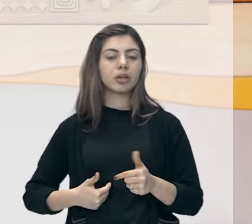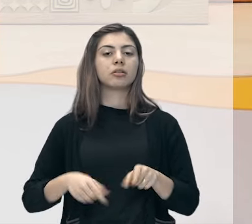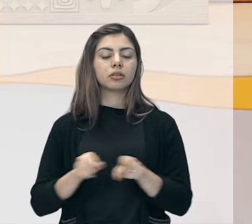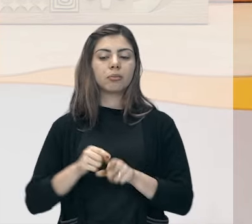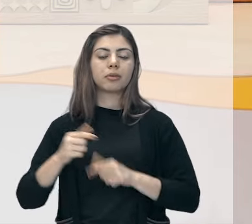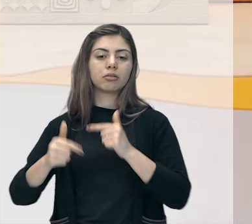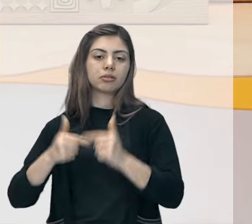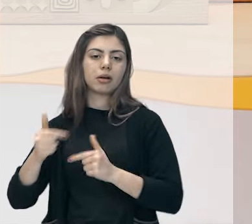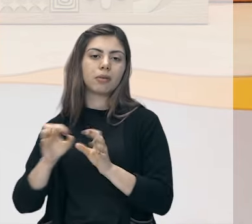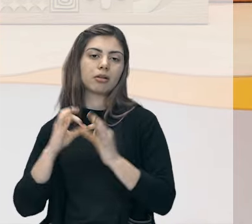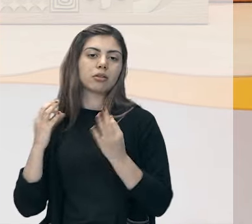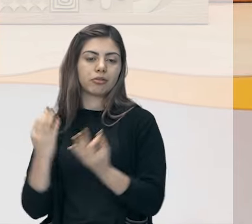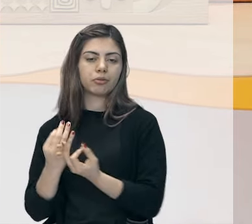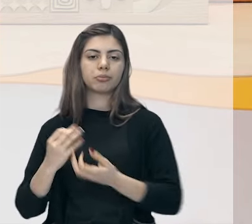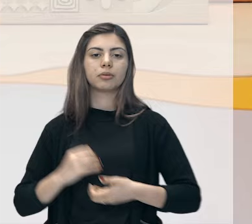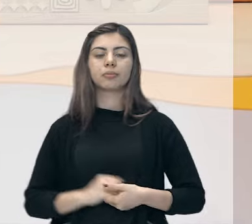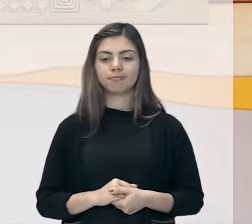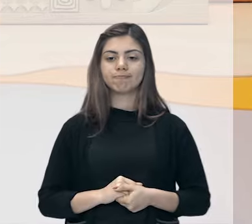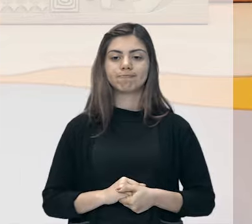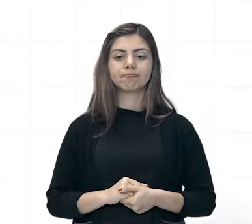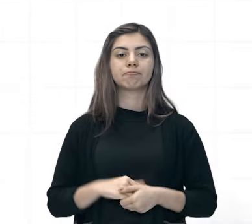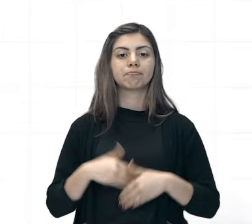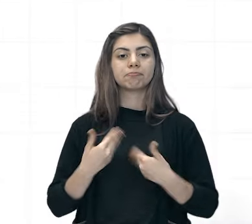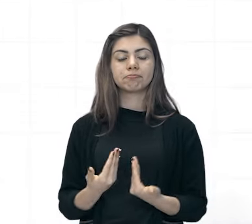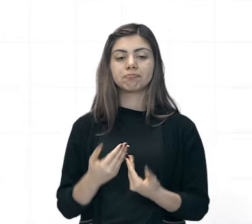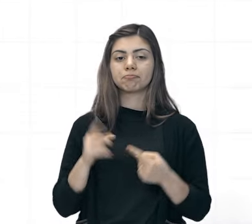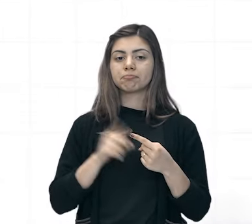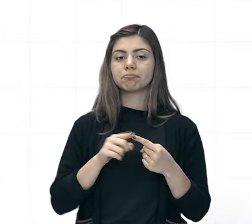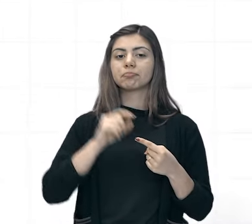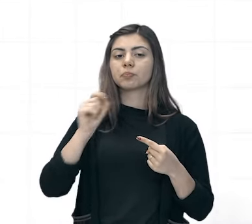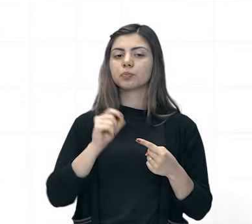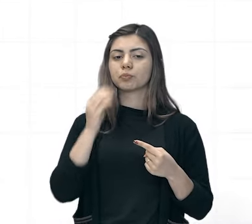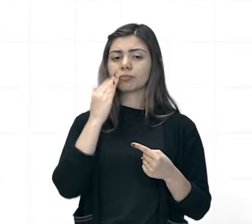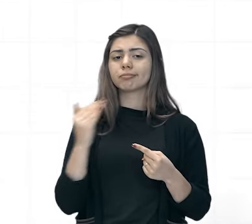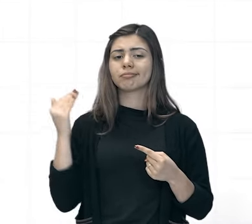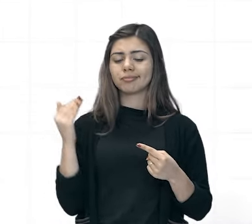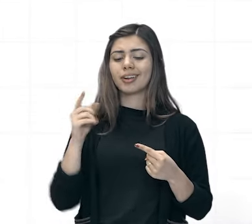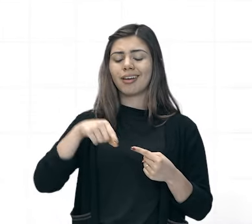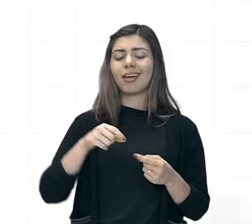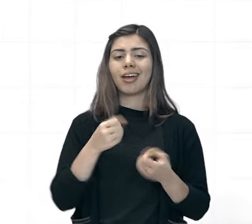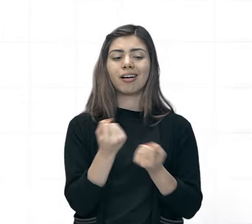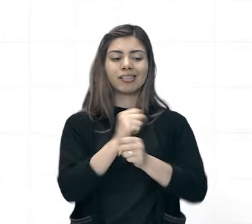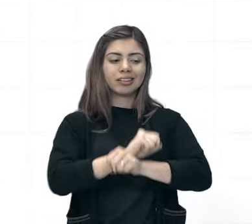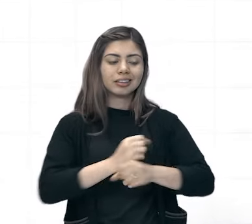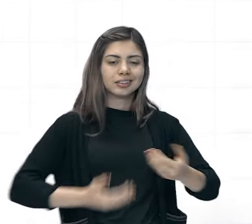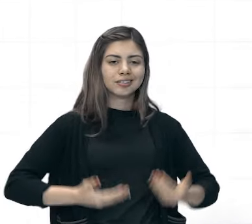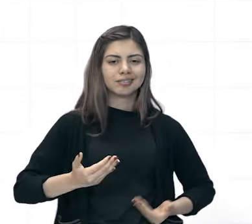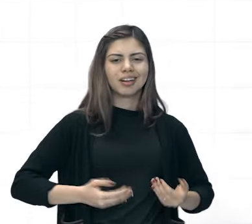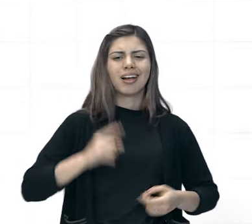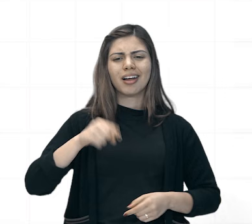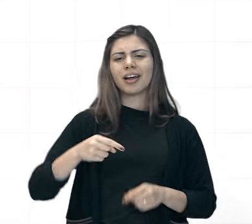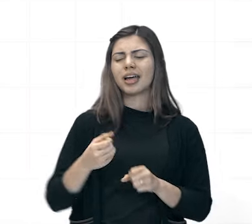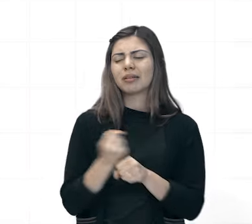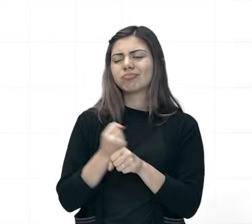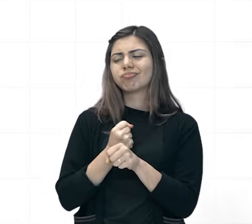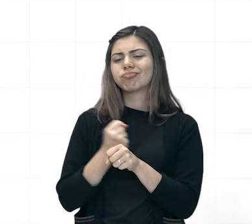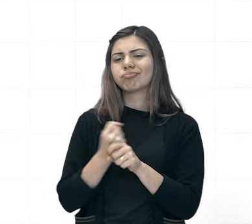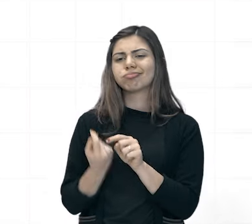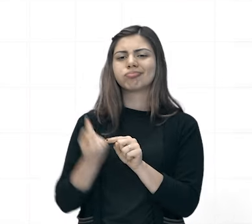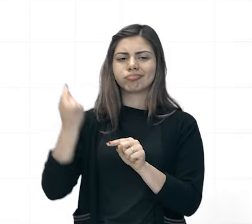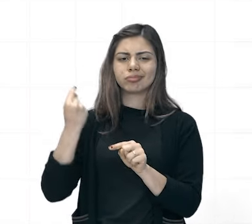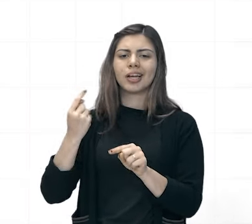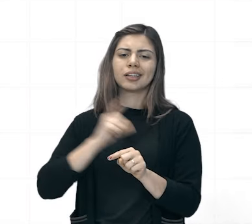trabalho familiar, certo? A escravidão, turma, era uma forma antiga de relações de trabalho